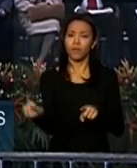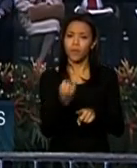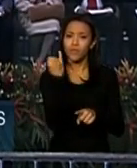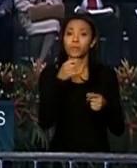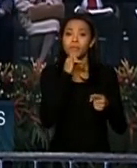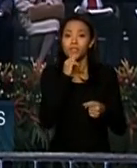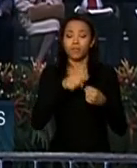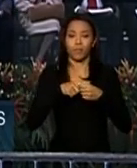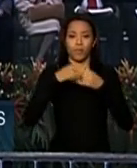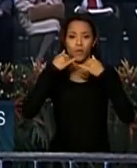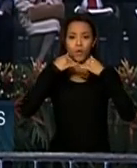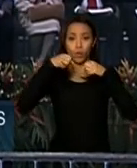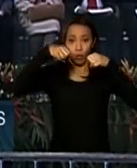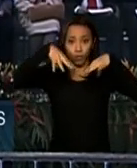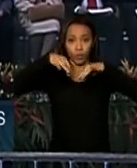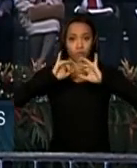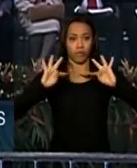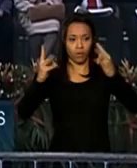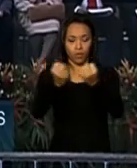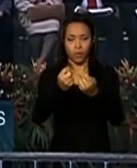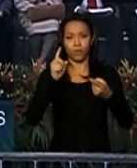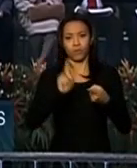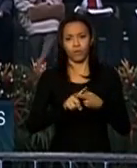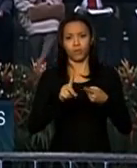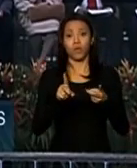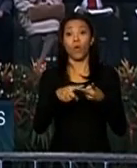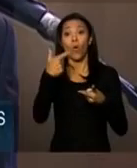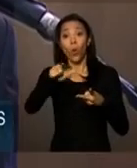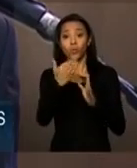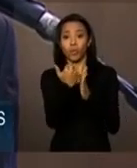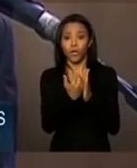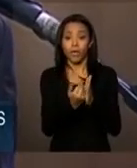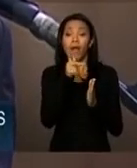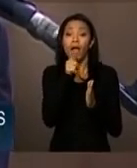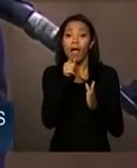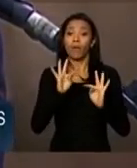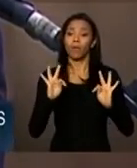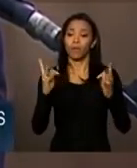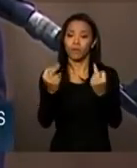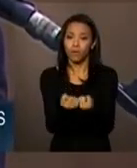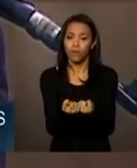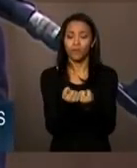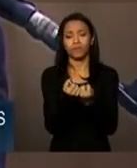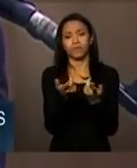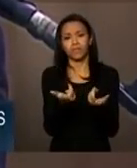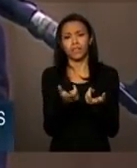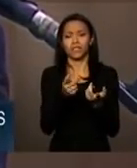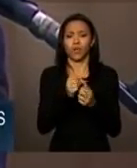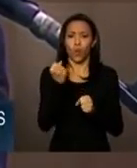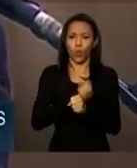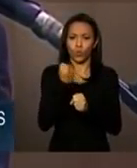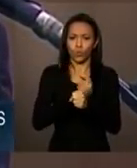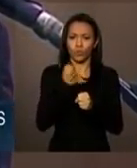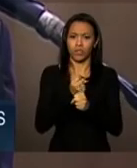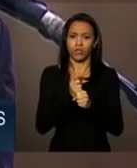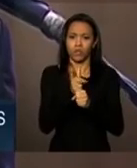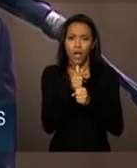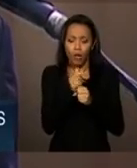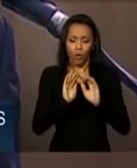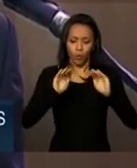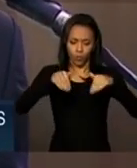Luz para Todos, programas como Água para Todos, seja na modalidade pequenas barragens, seja na